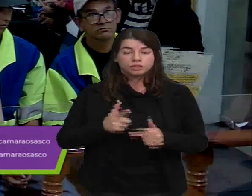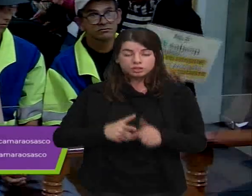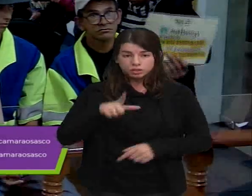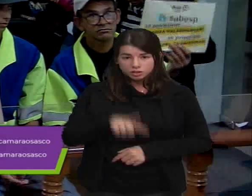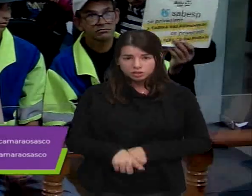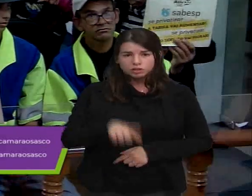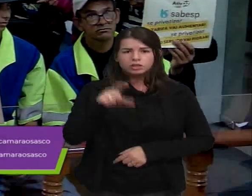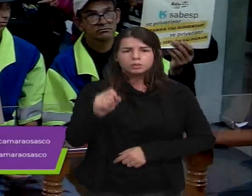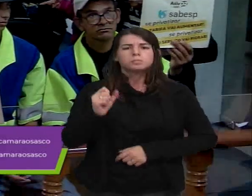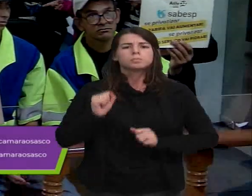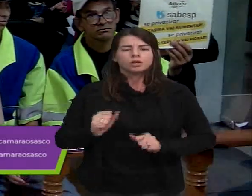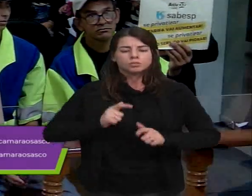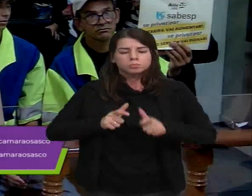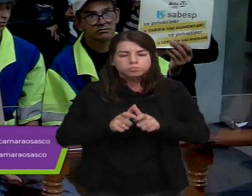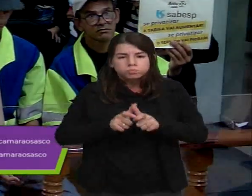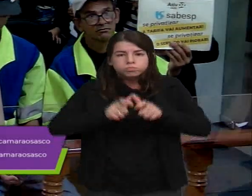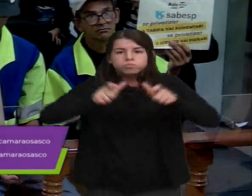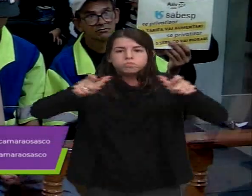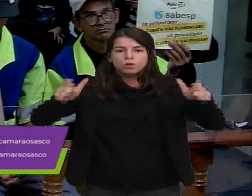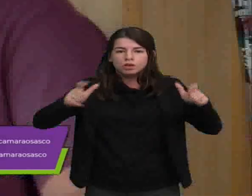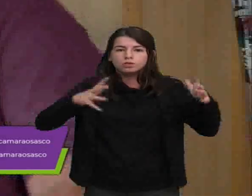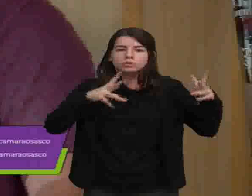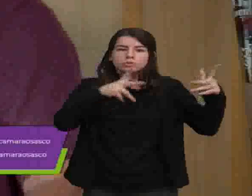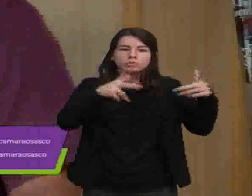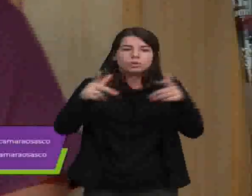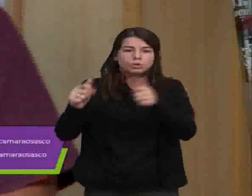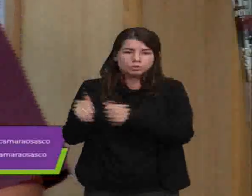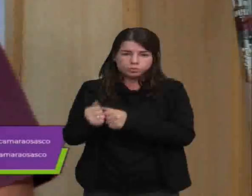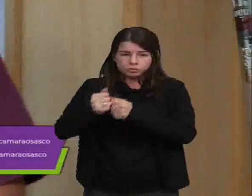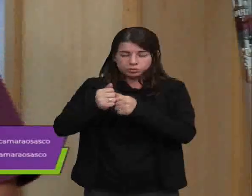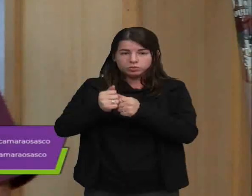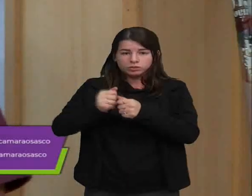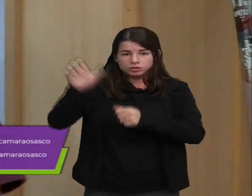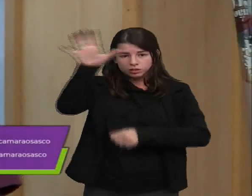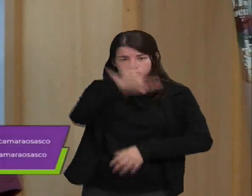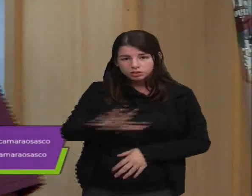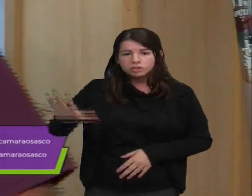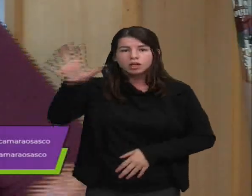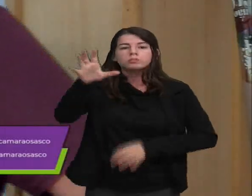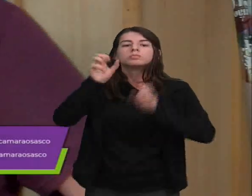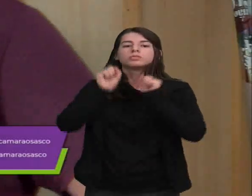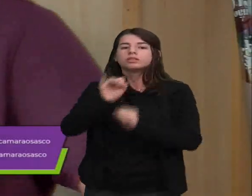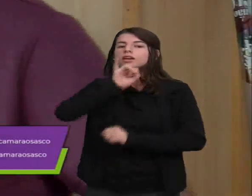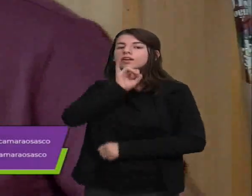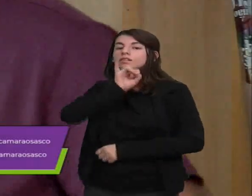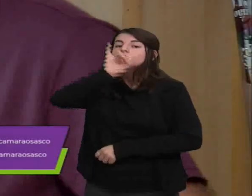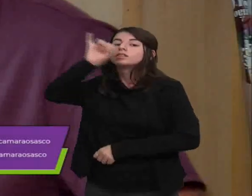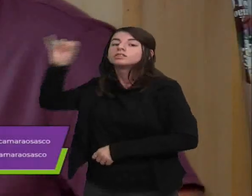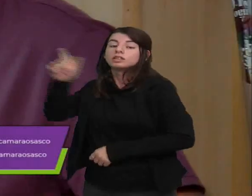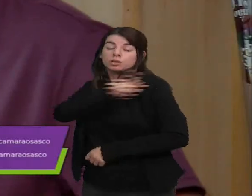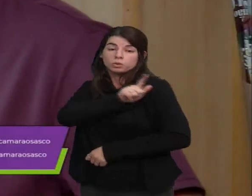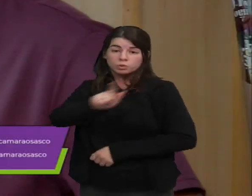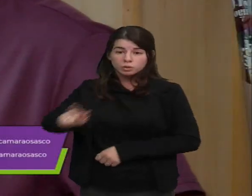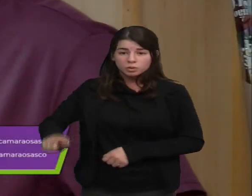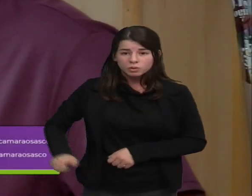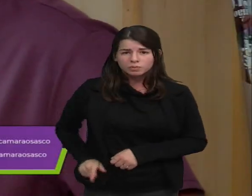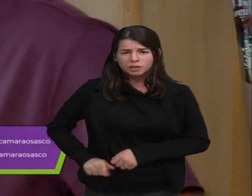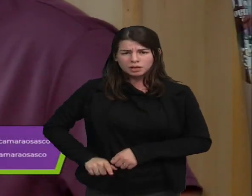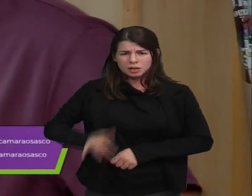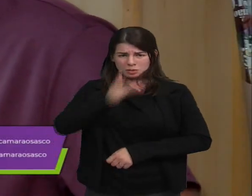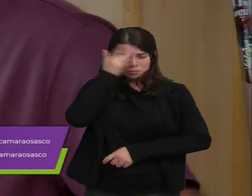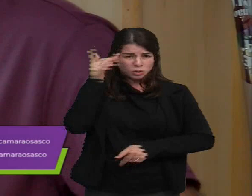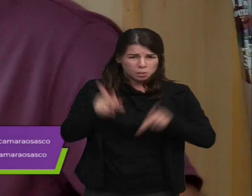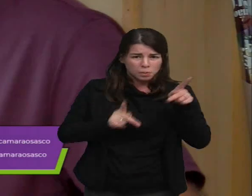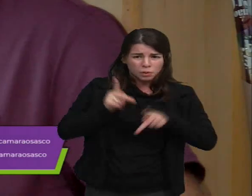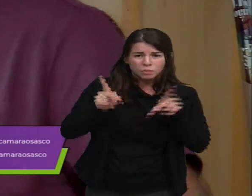se multiplique pelo Estado para que a gente possa dizer para o governador que o povo de São Paulo